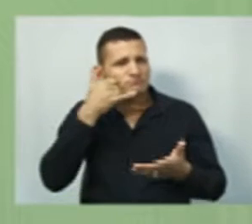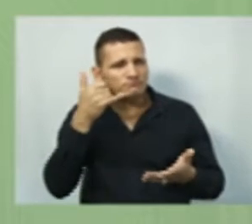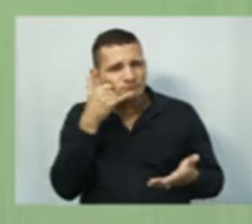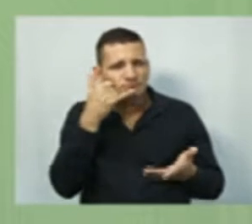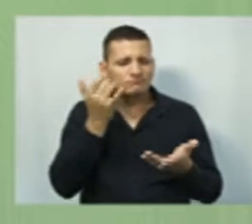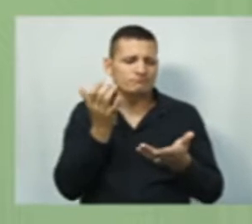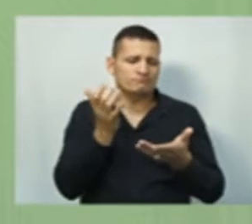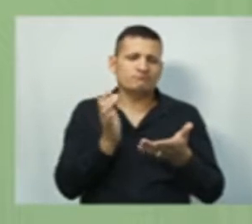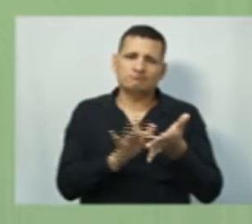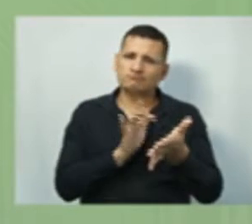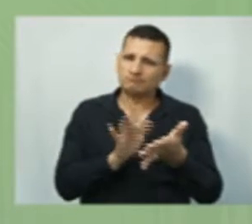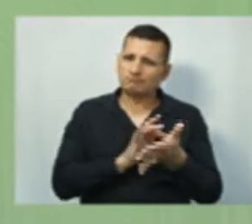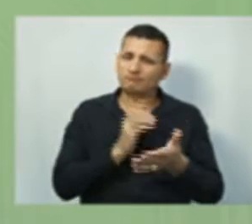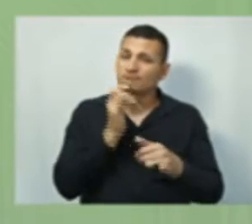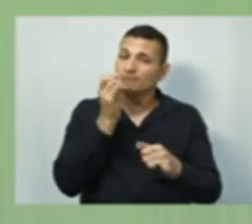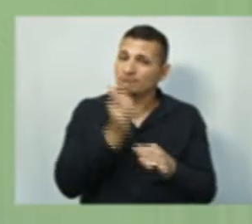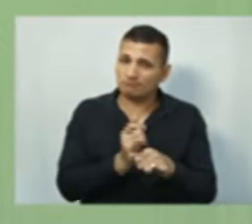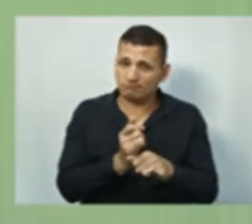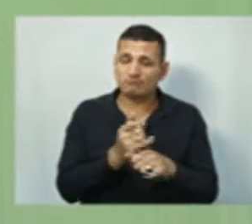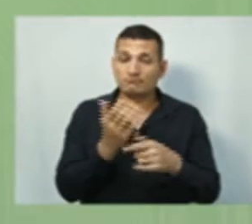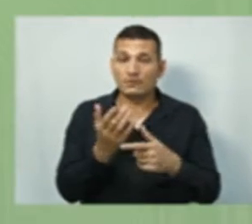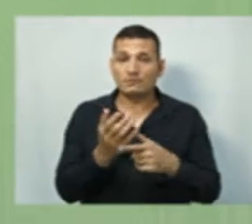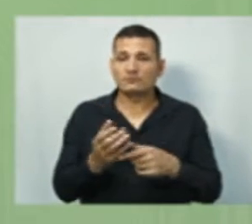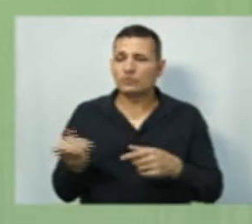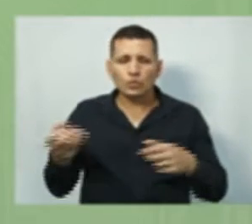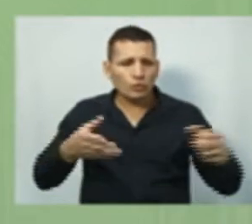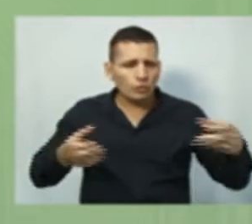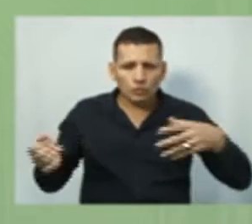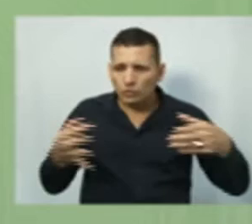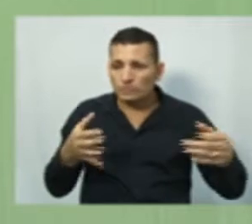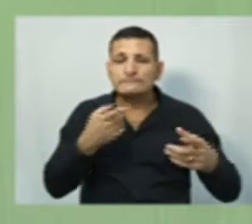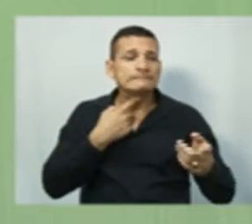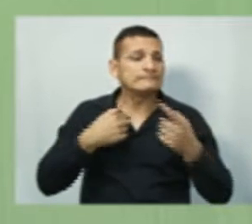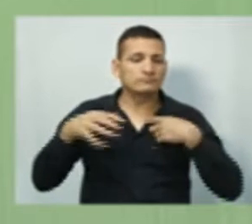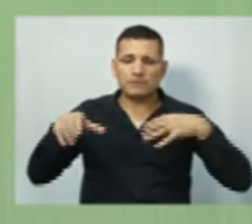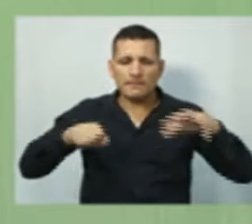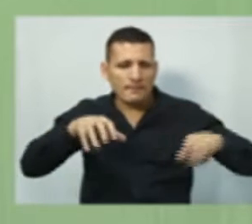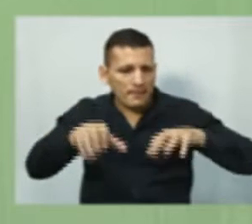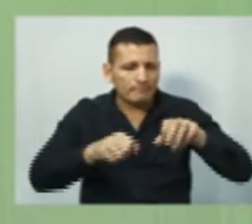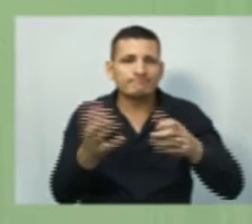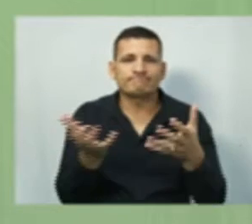um acesso à internet, à medida que as coisas vão surgindo, nós passamos a desejá-las.